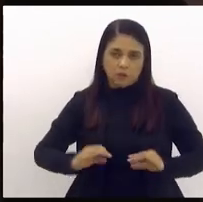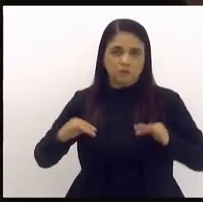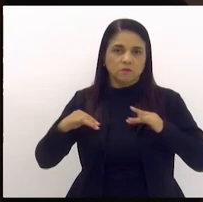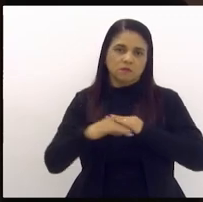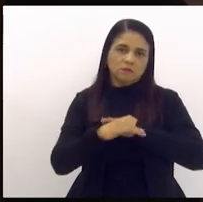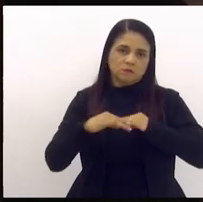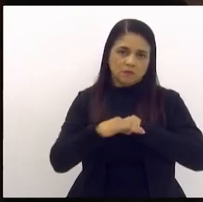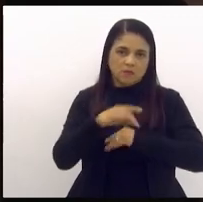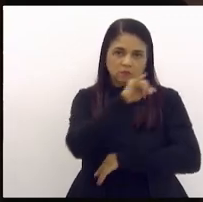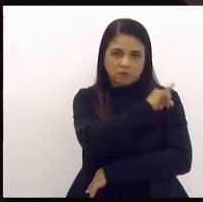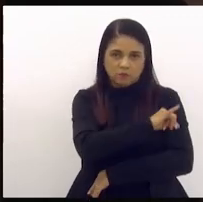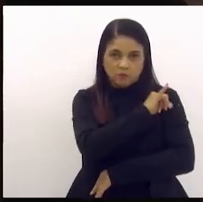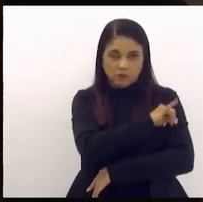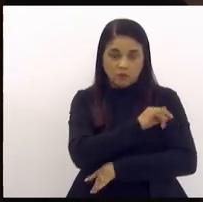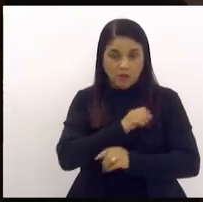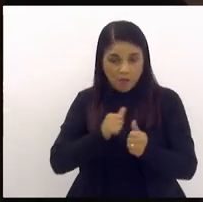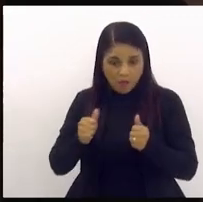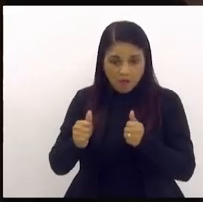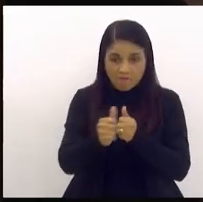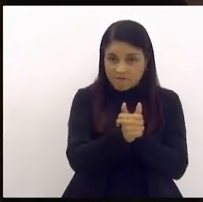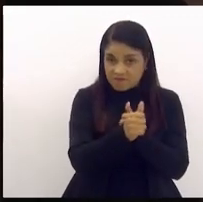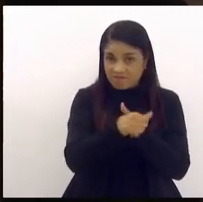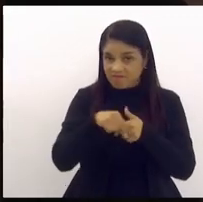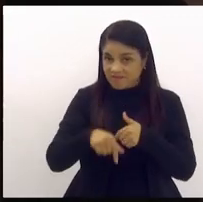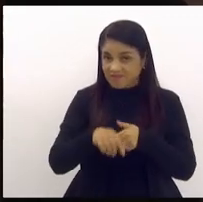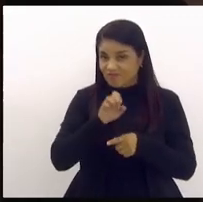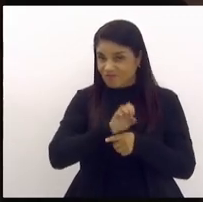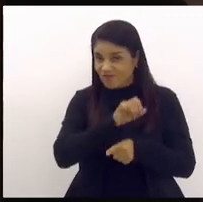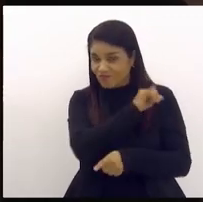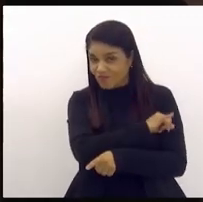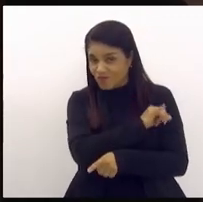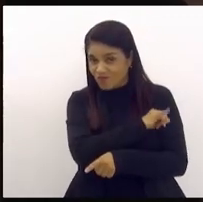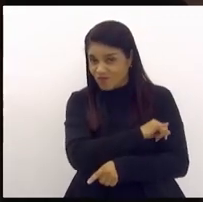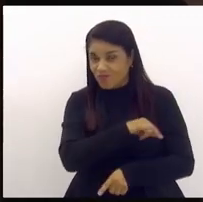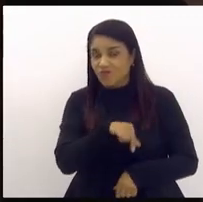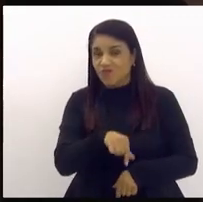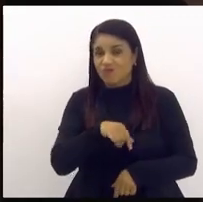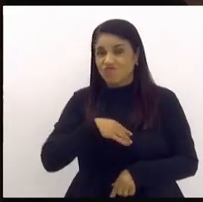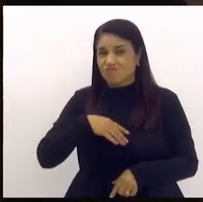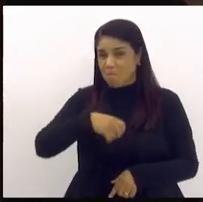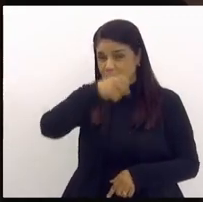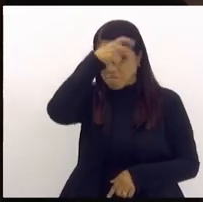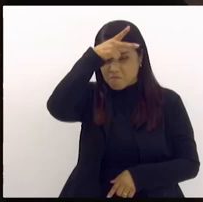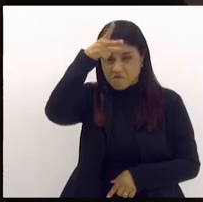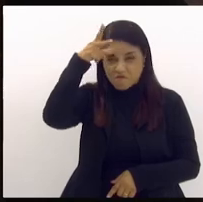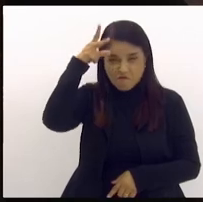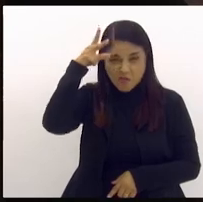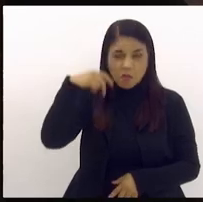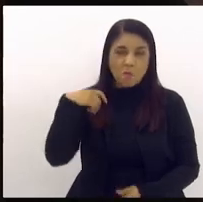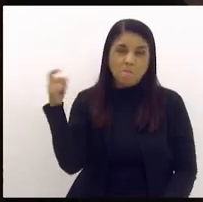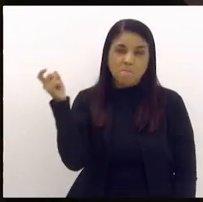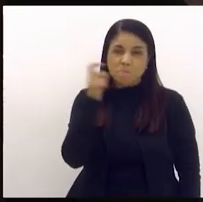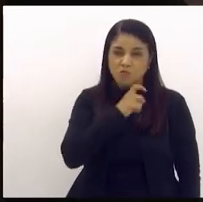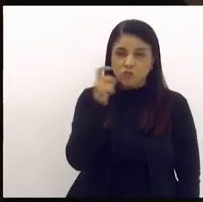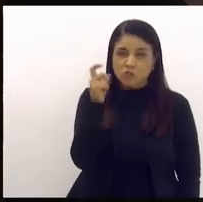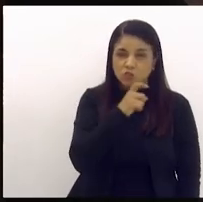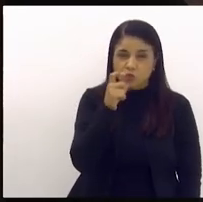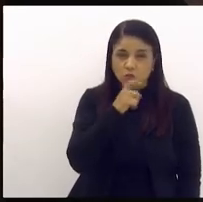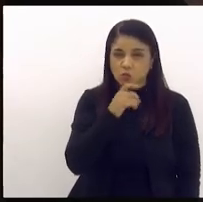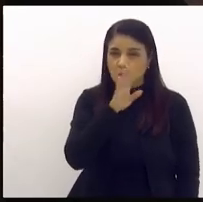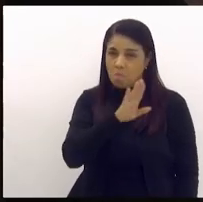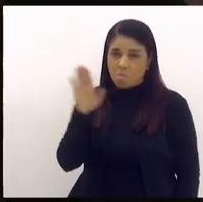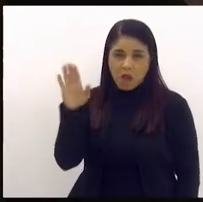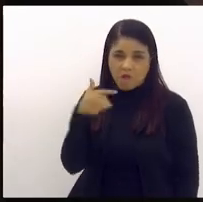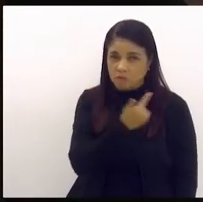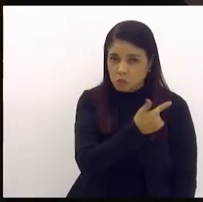Nós temos à frente dessa cidade um prefeito que eu tenho qualificado aqui como fanfarrão, mentiroso, sem palavra e que